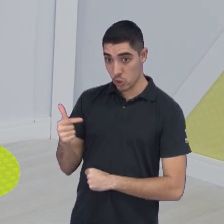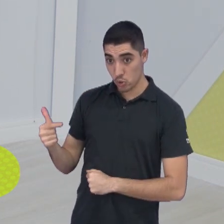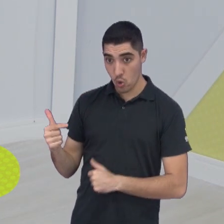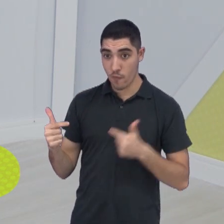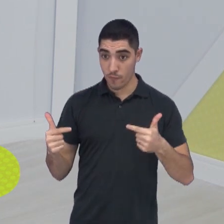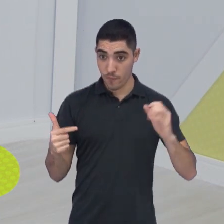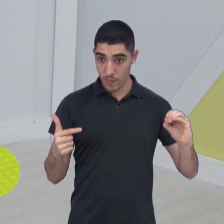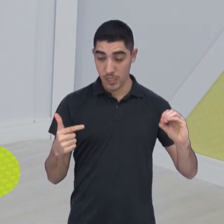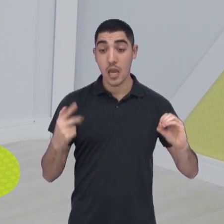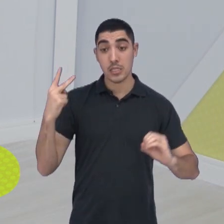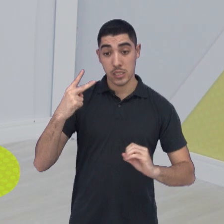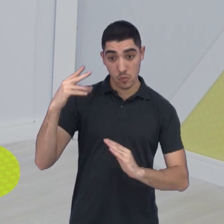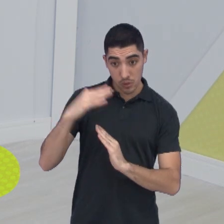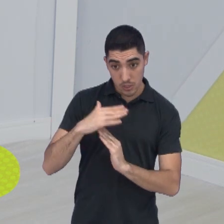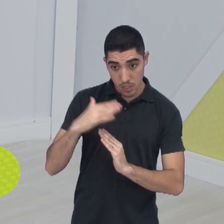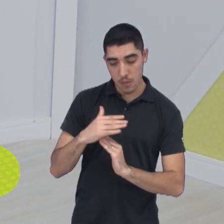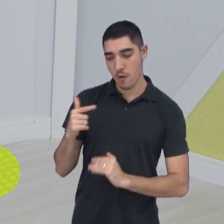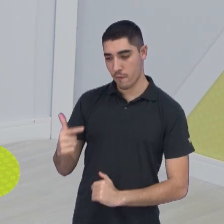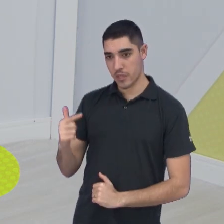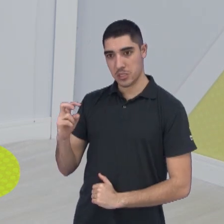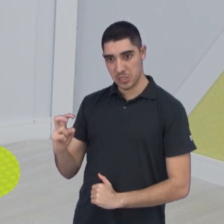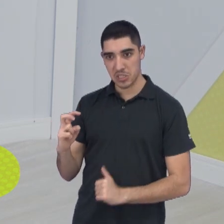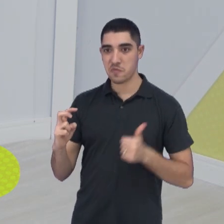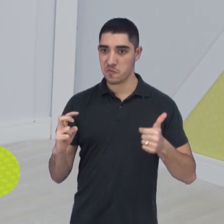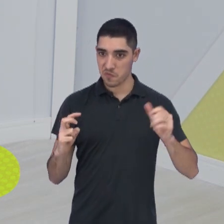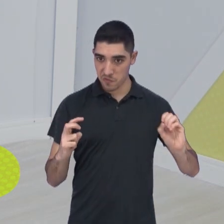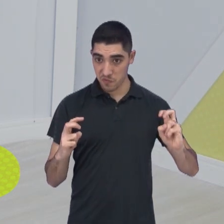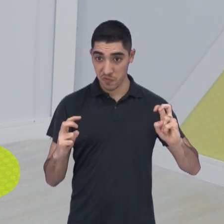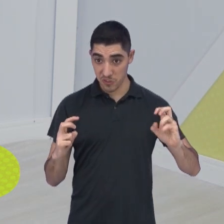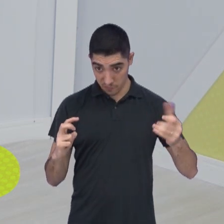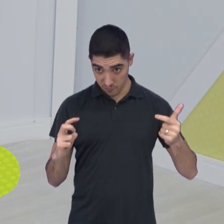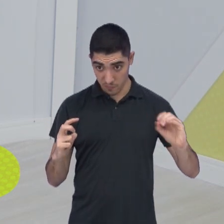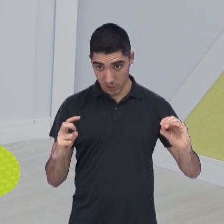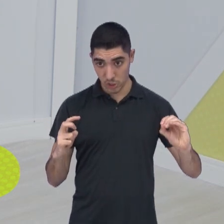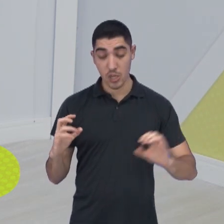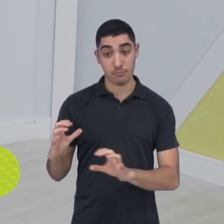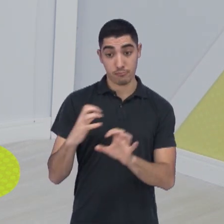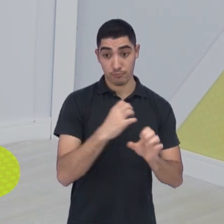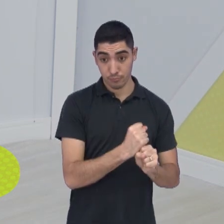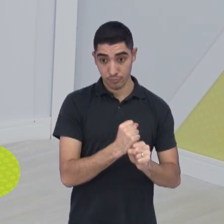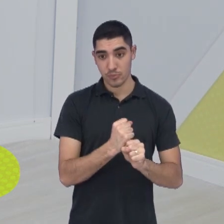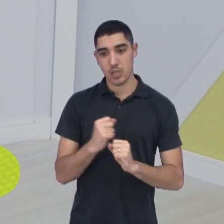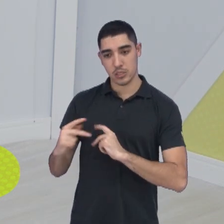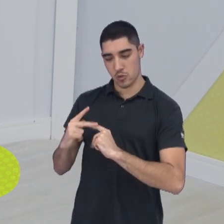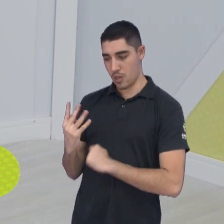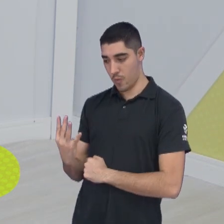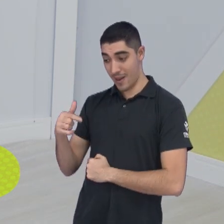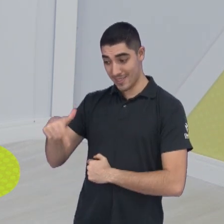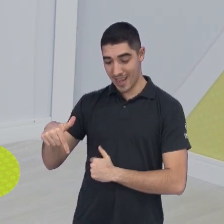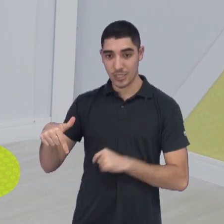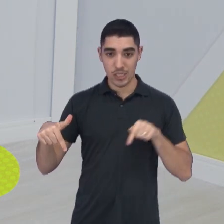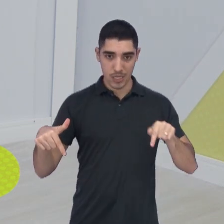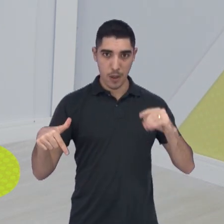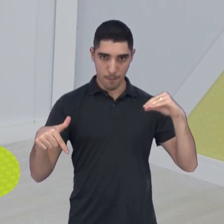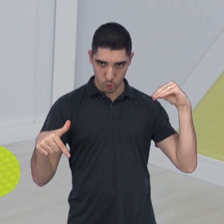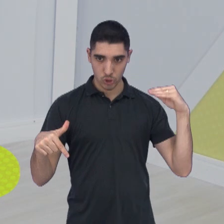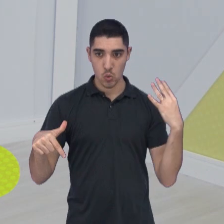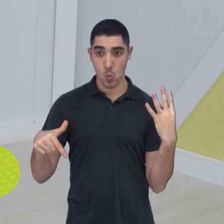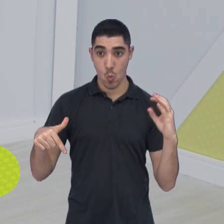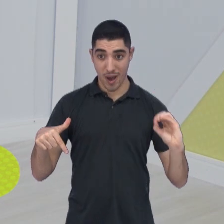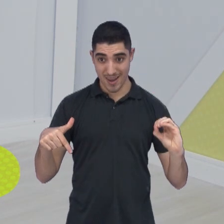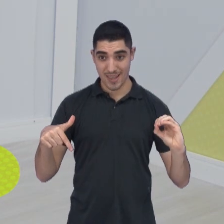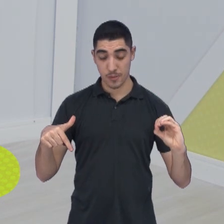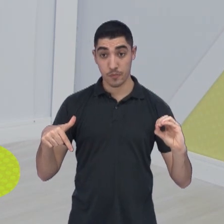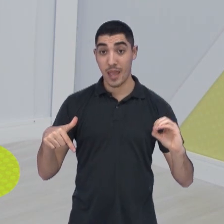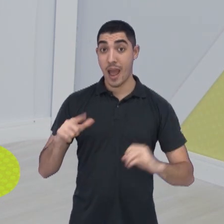quarto, nova vitória do São José, 25-20, levou o jogo para o intervalo com 7 de vantagem para o São José, 47-40. Aí o